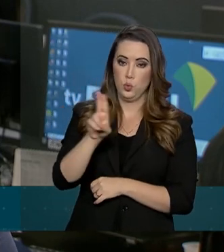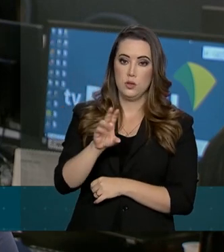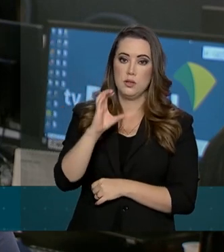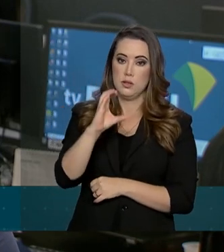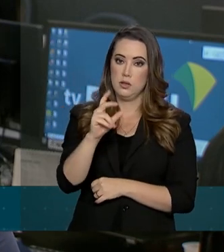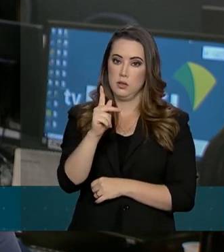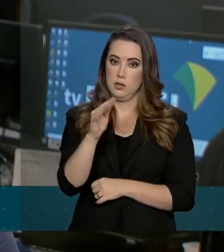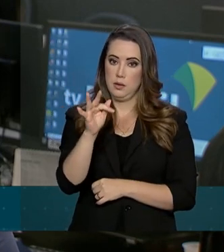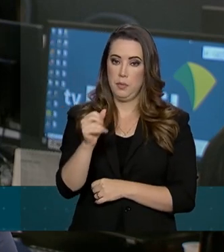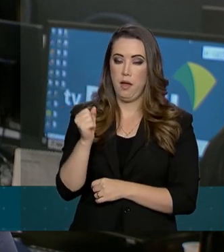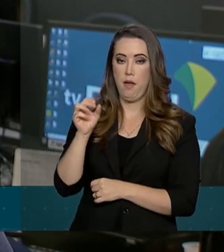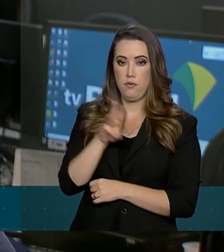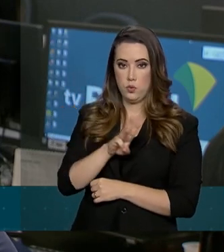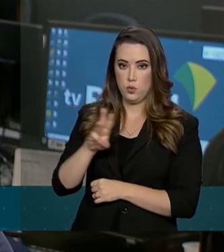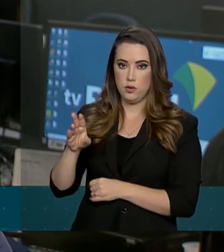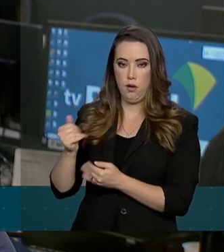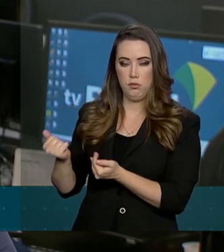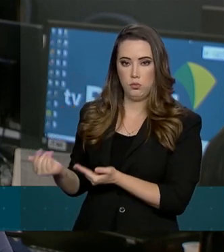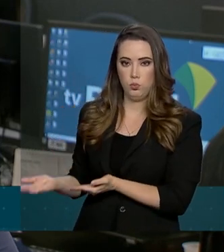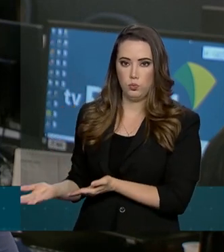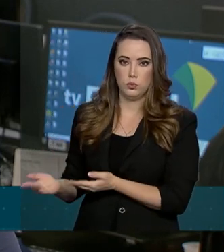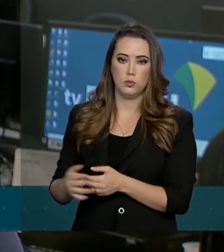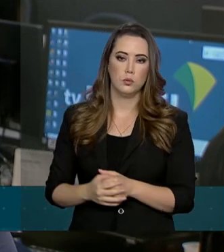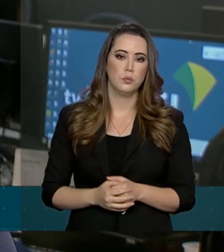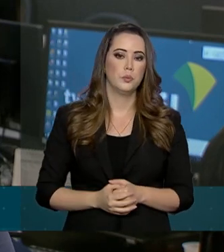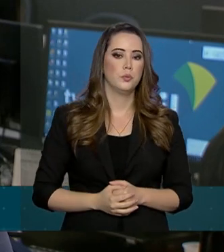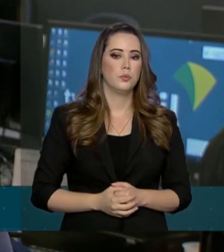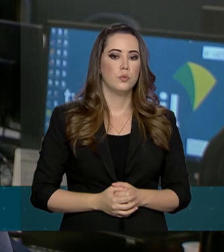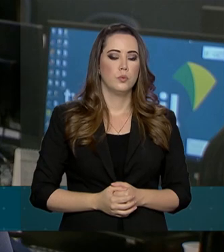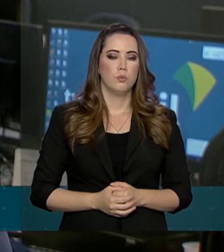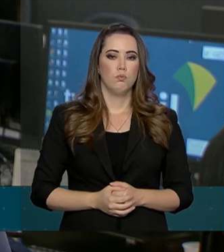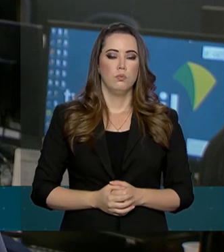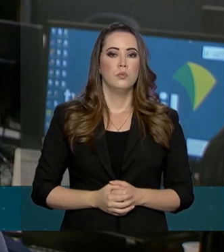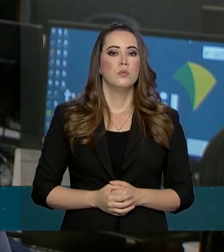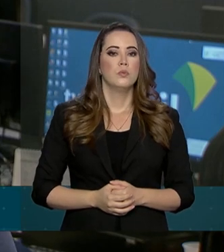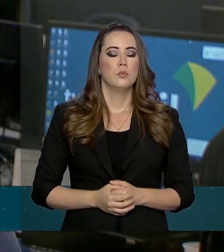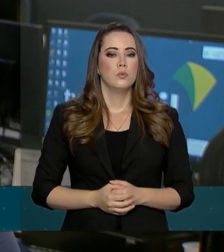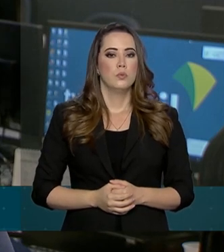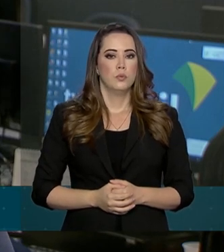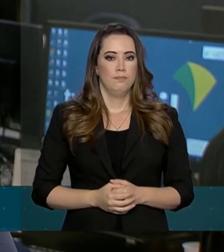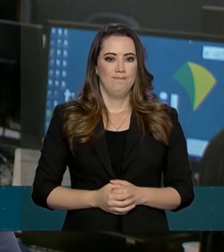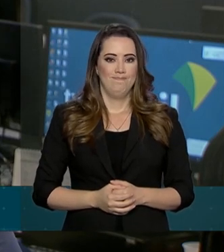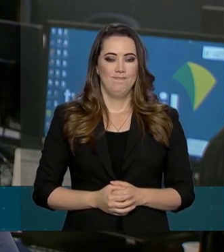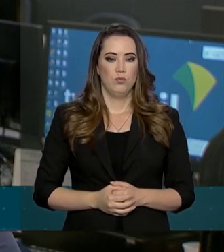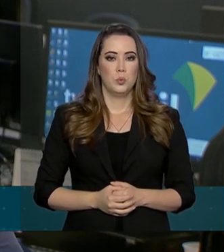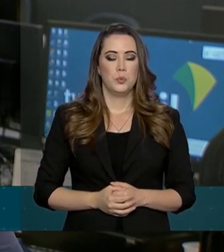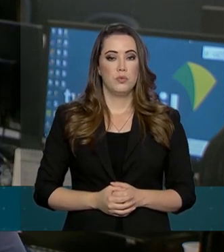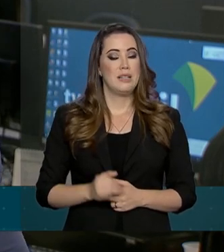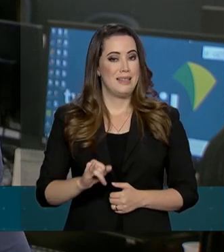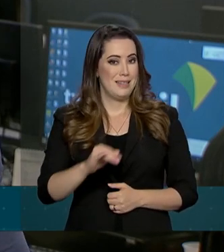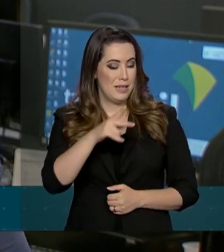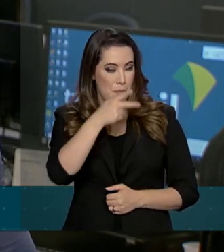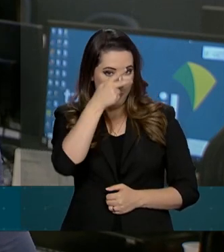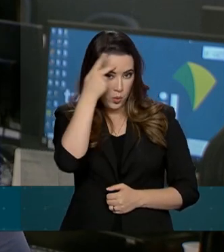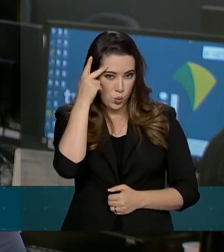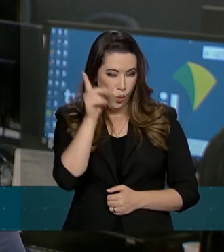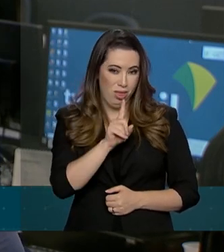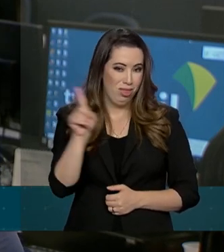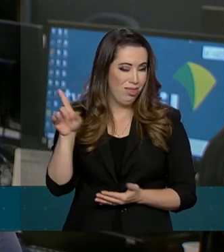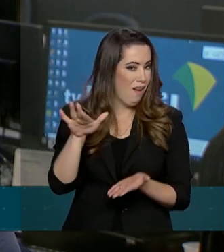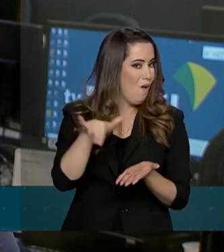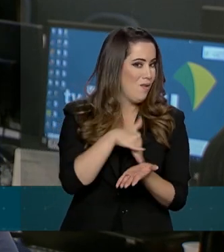www.alistamento.eb.mil.br. Quem não se alistar